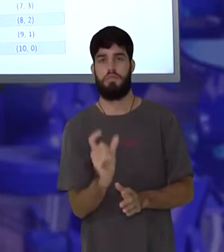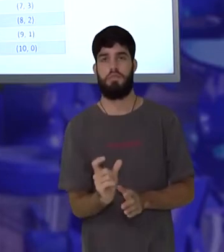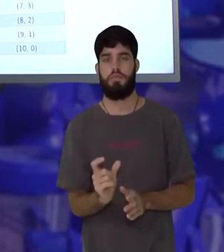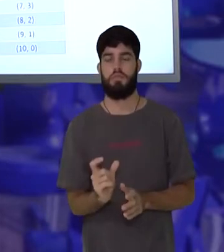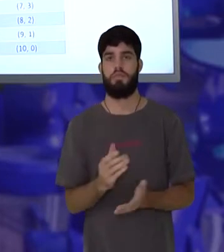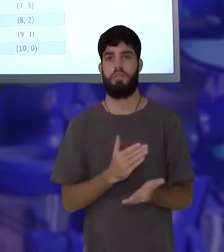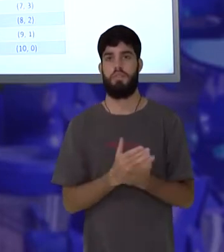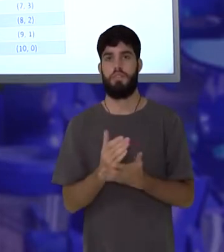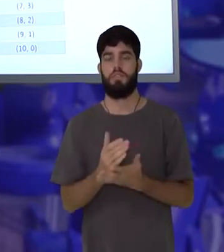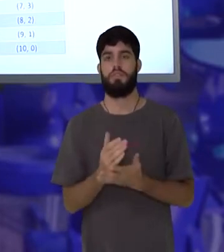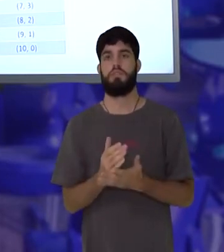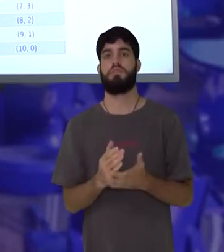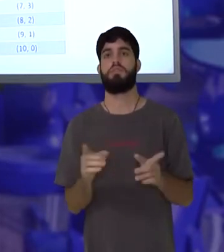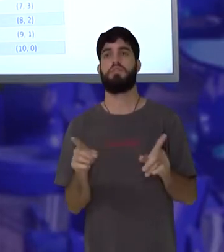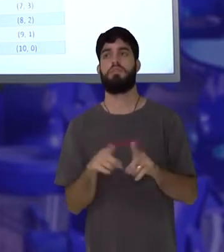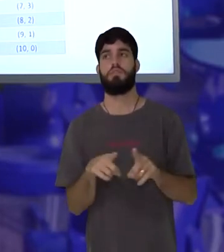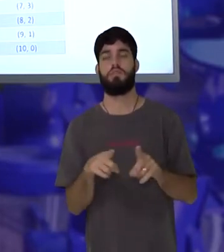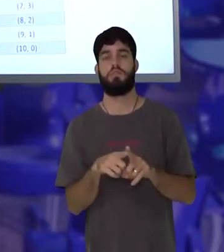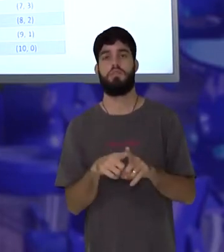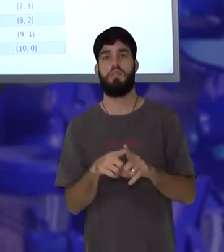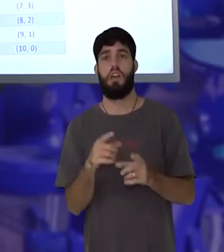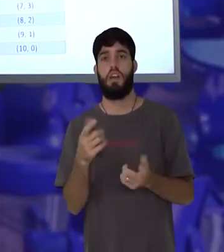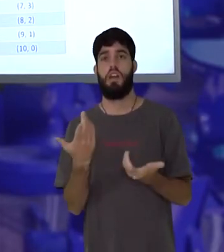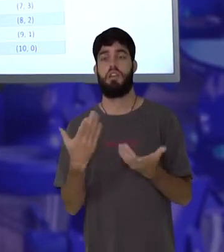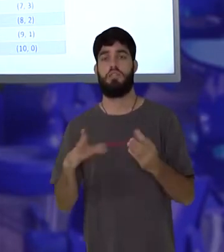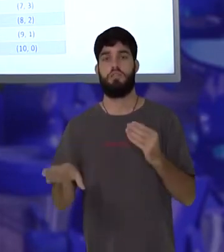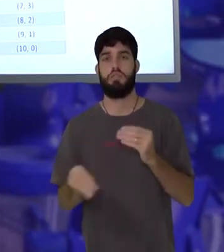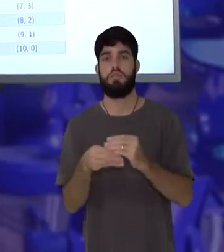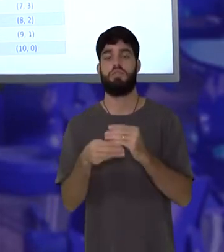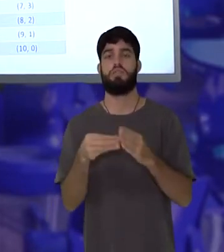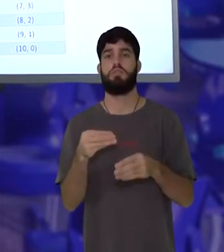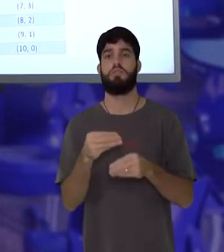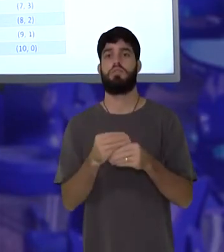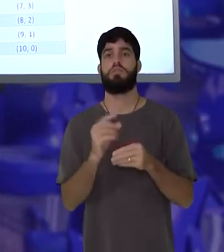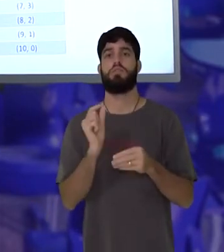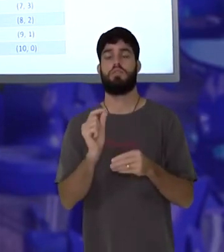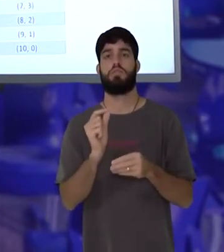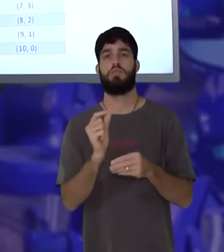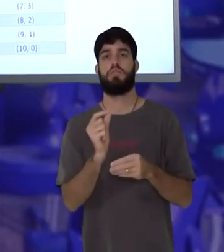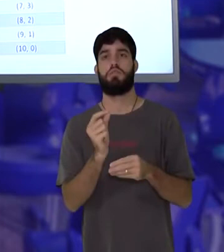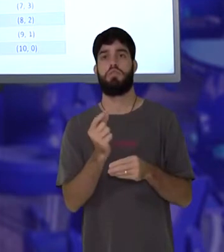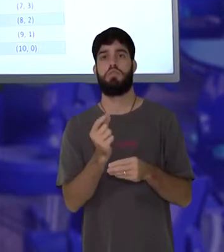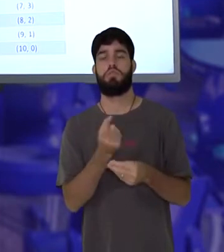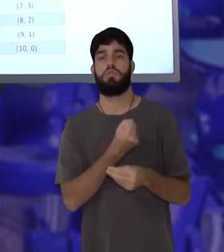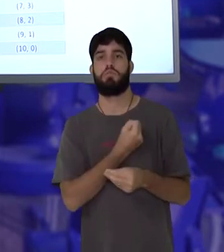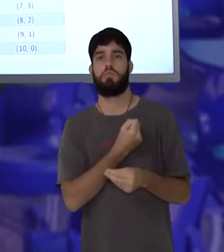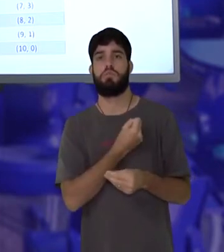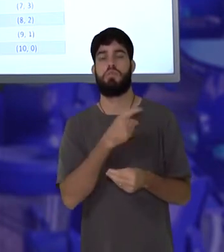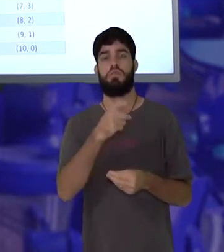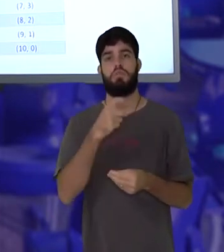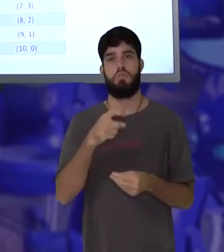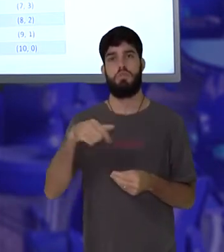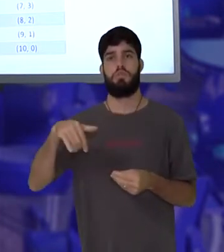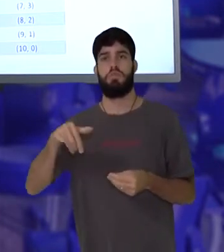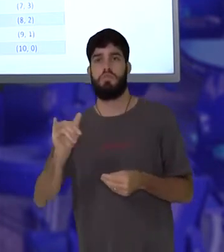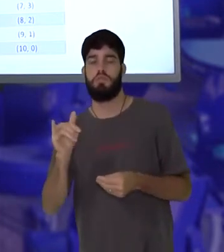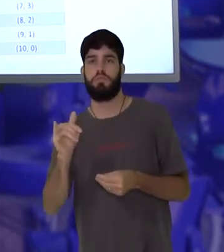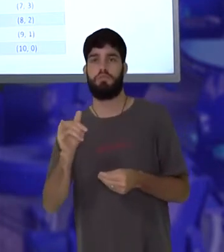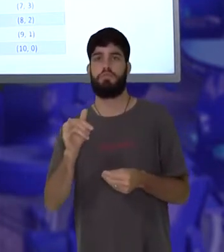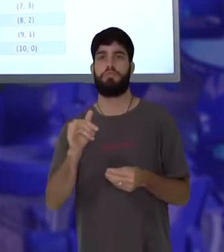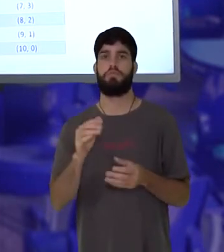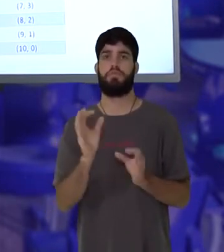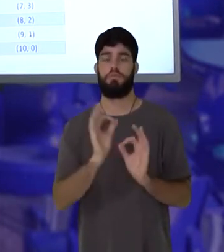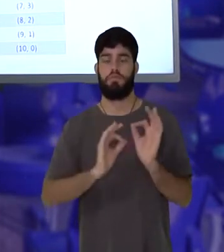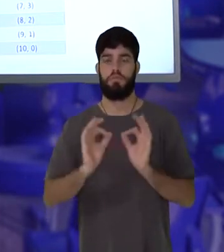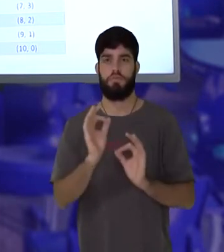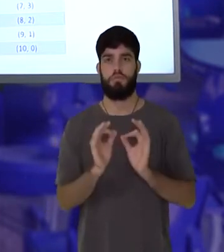na inicial e aqui eu adicionei é apenas os valores para x e y montando cada um do seu